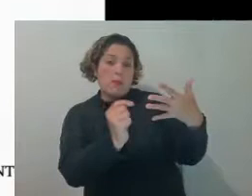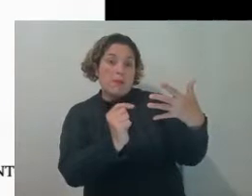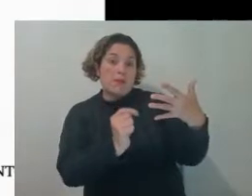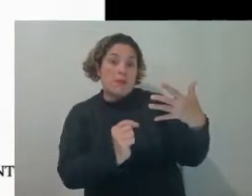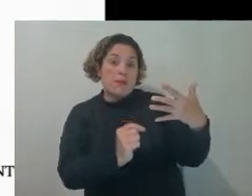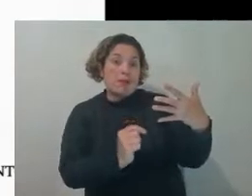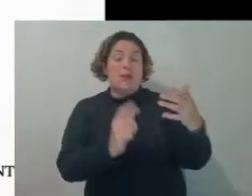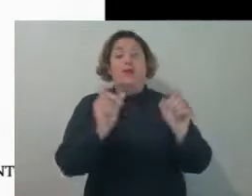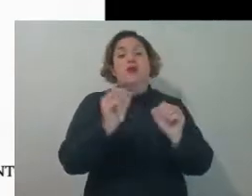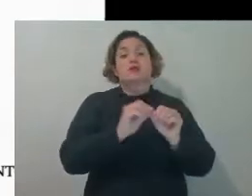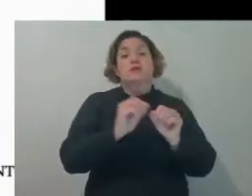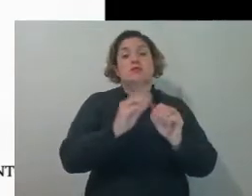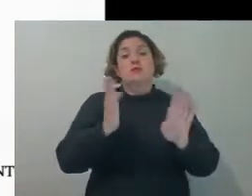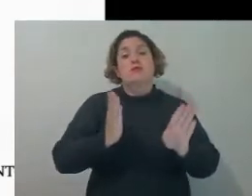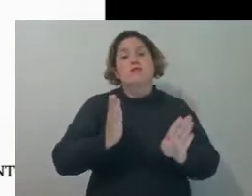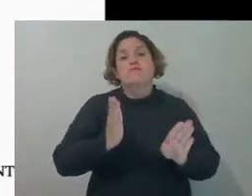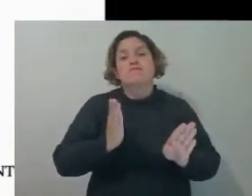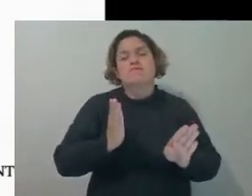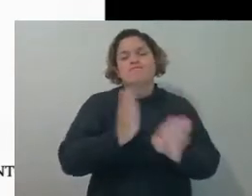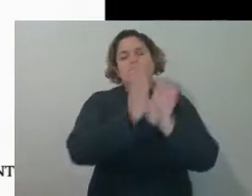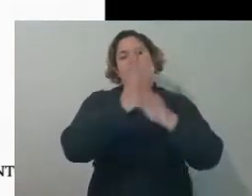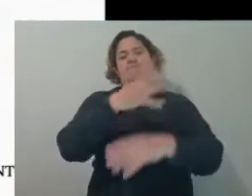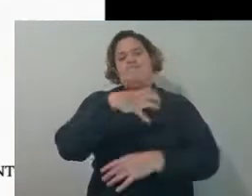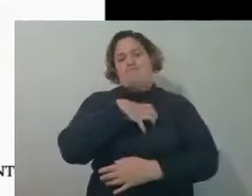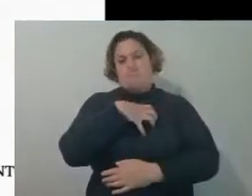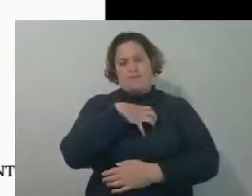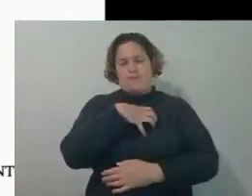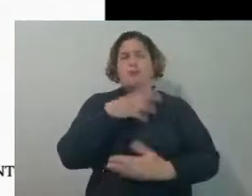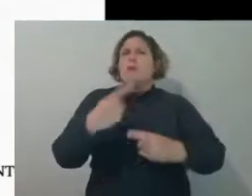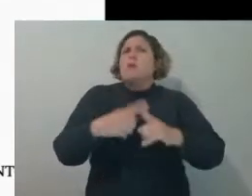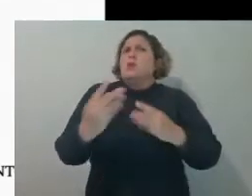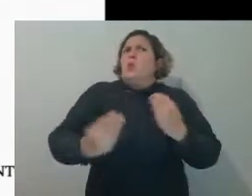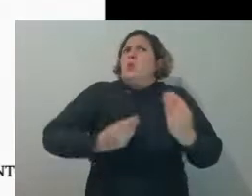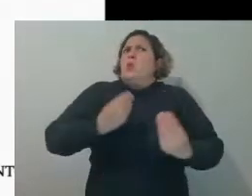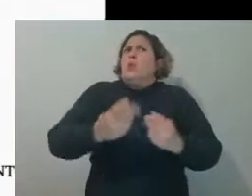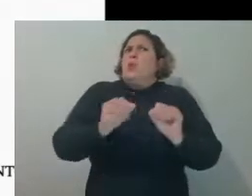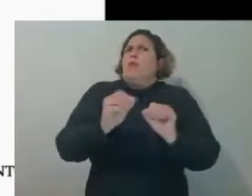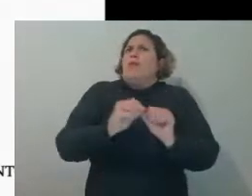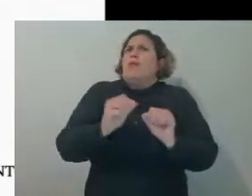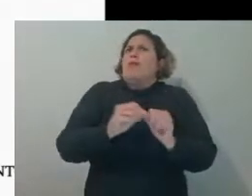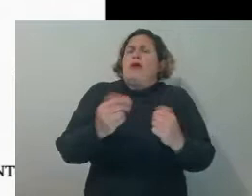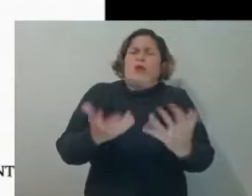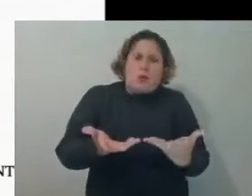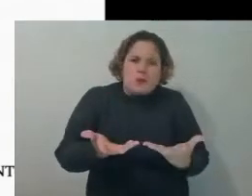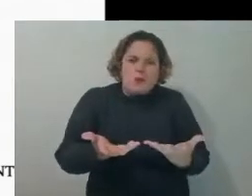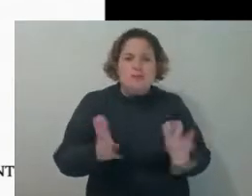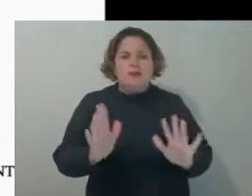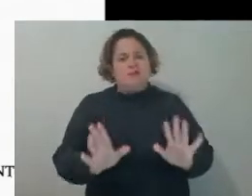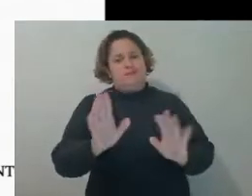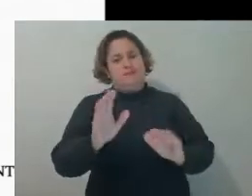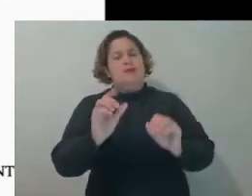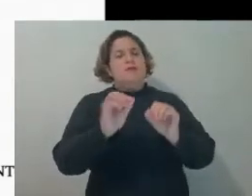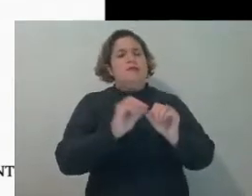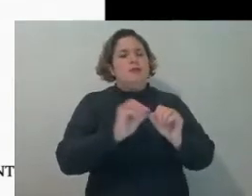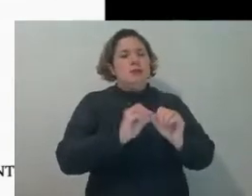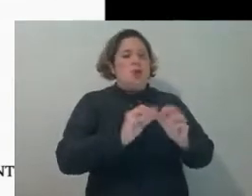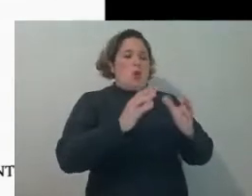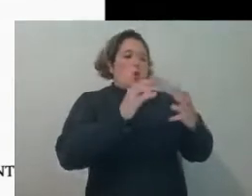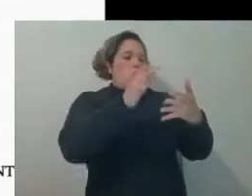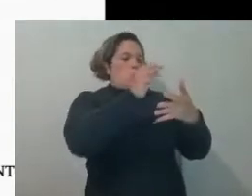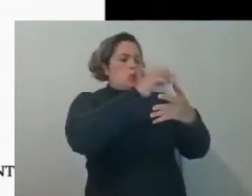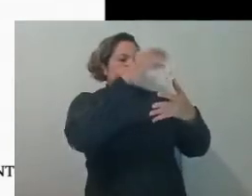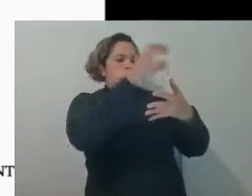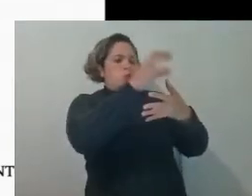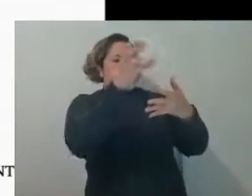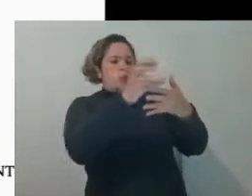gerando um diagnóstico. Então, como isso é feito? Caso todos os grupos de indicadores